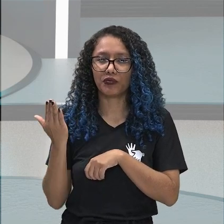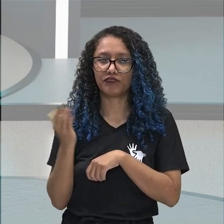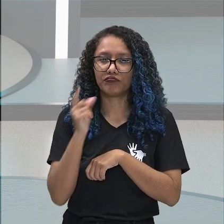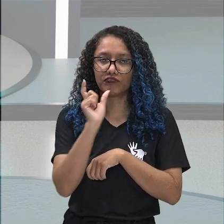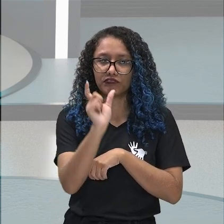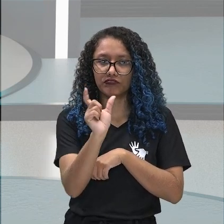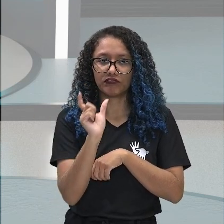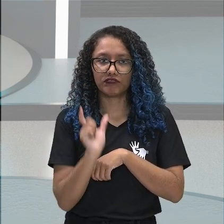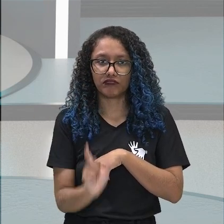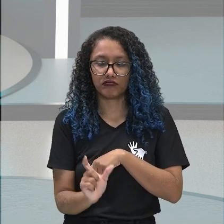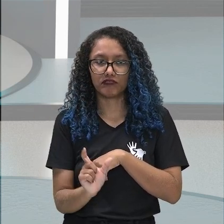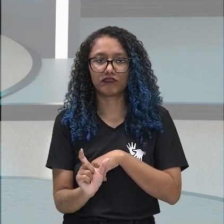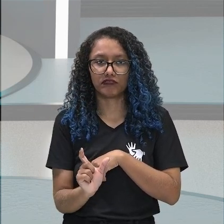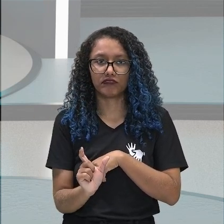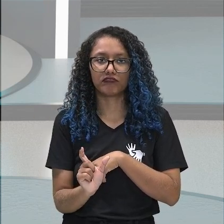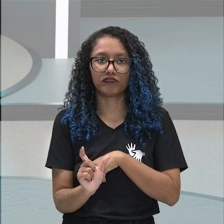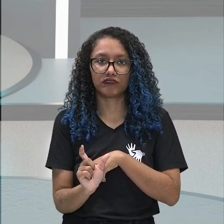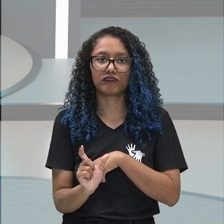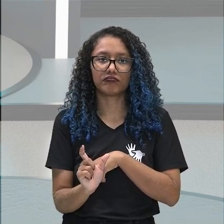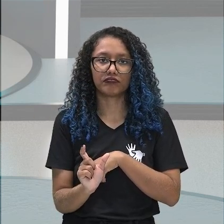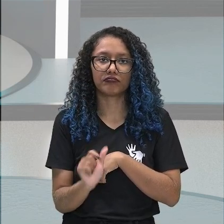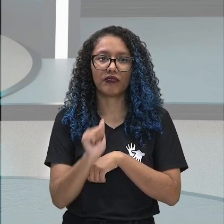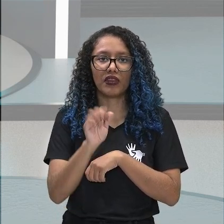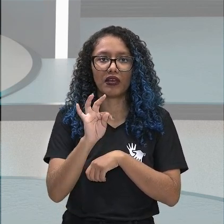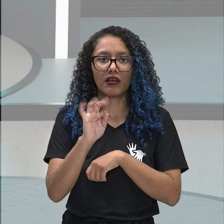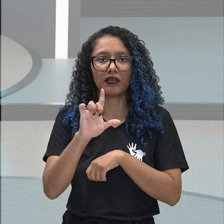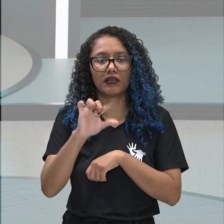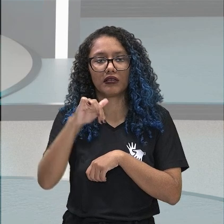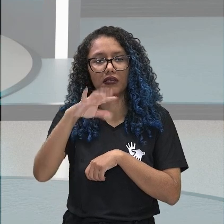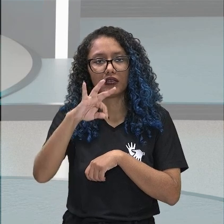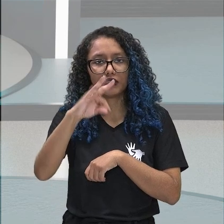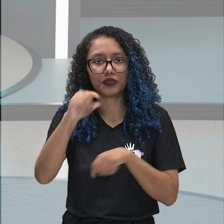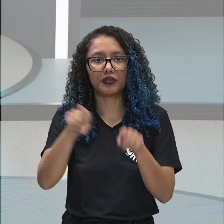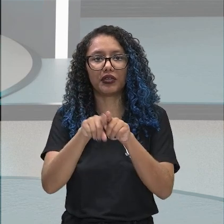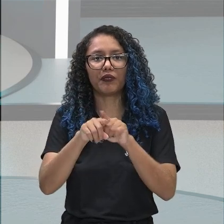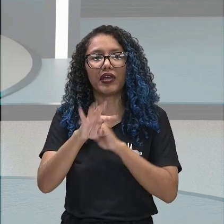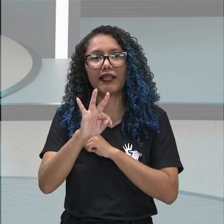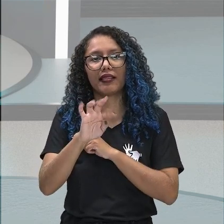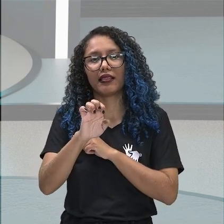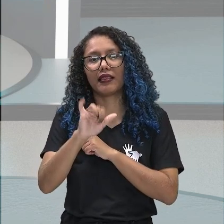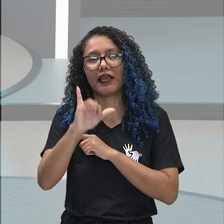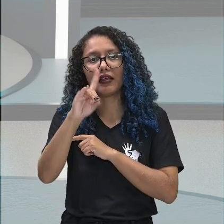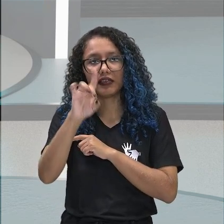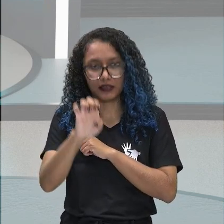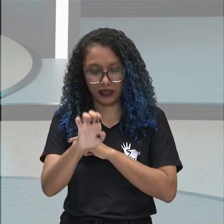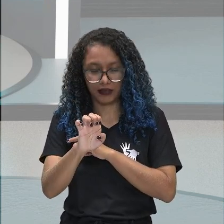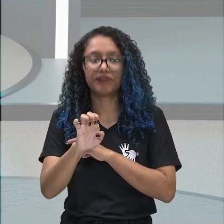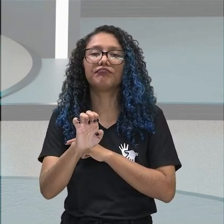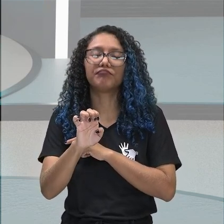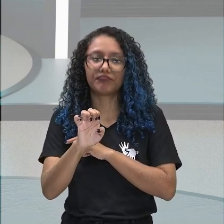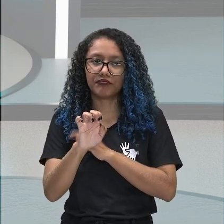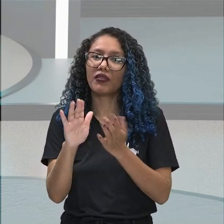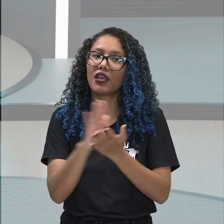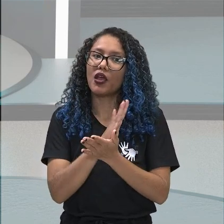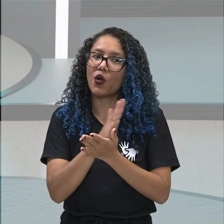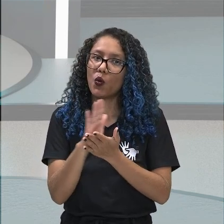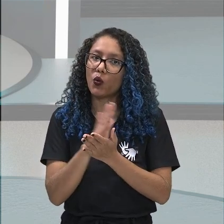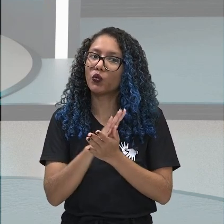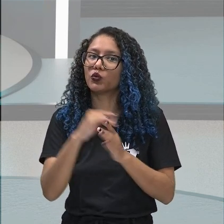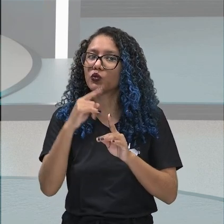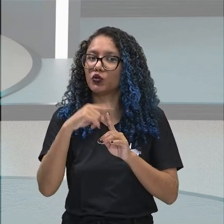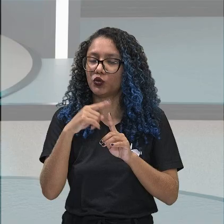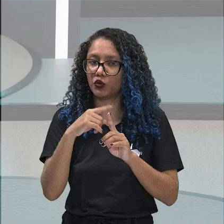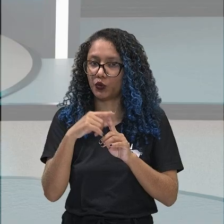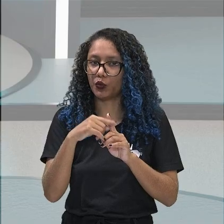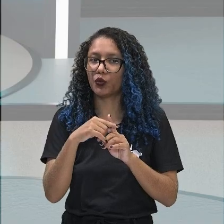esse oceano Atlântico, e el Teide, tá bom? Então, são algumas dessas categorias.